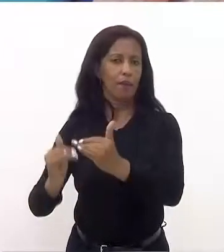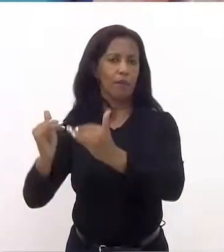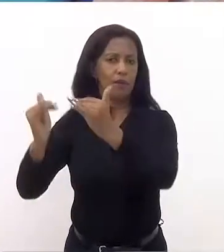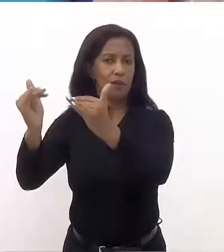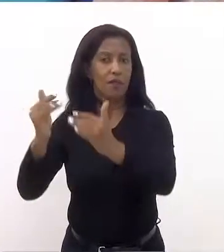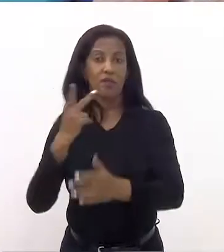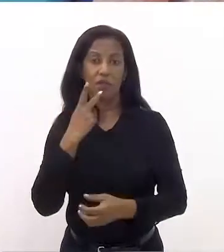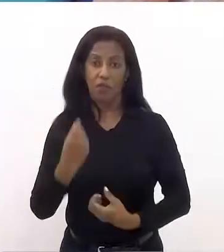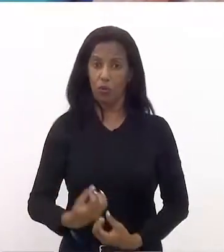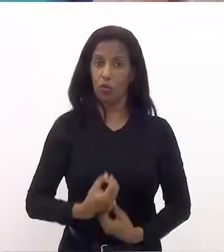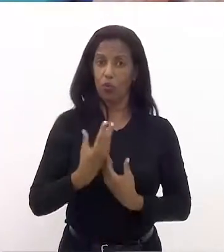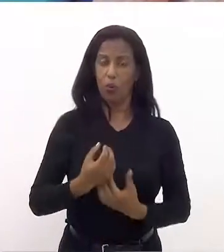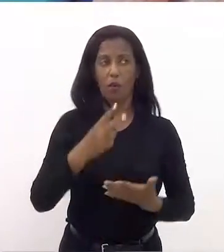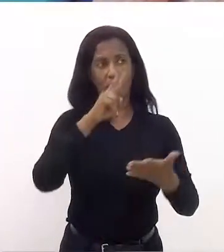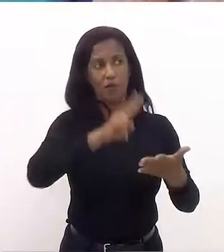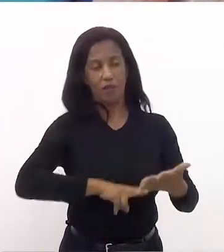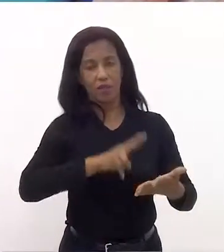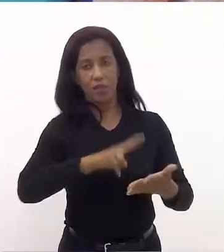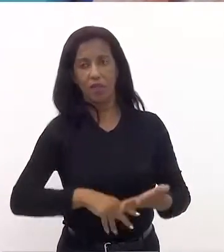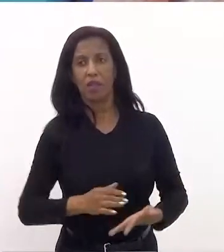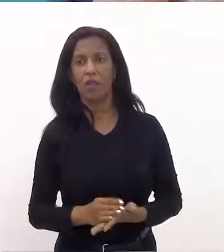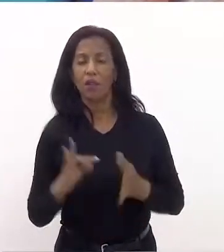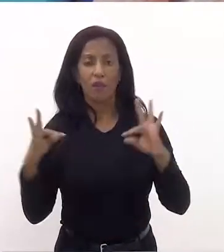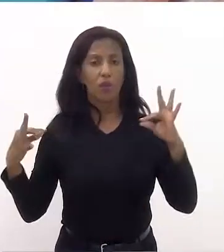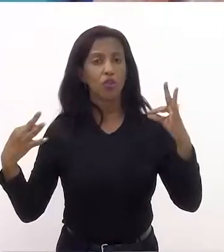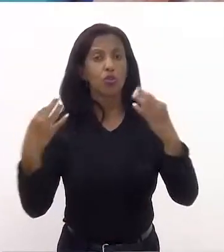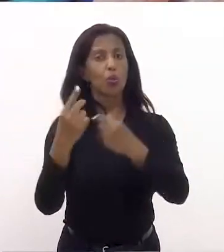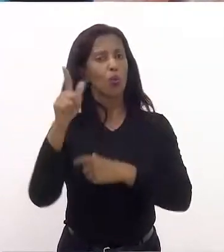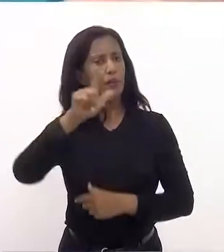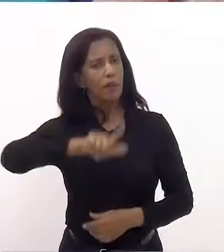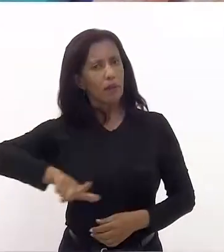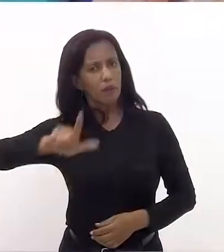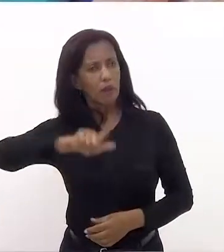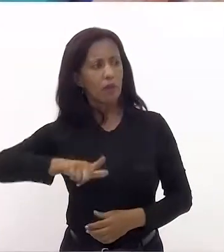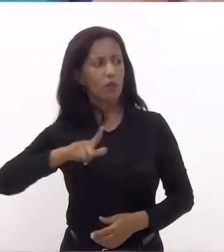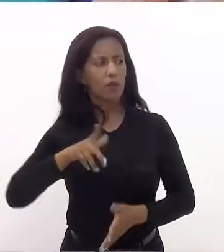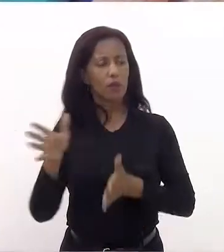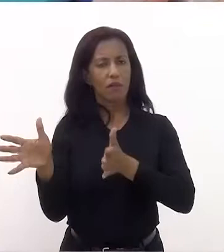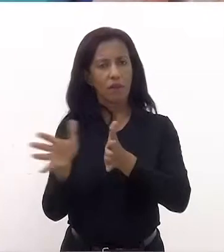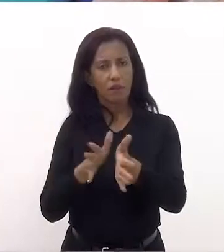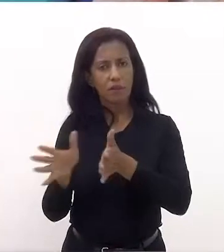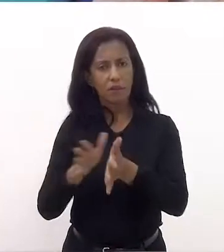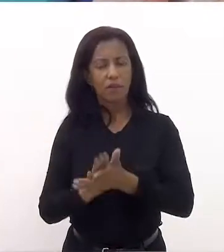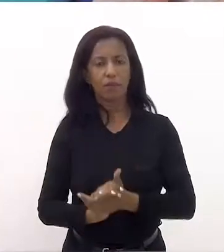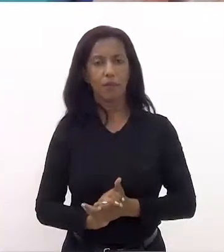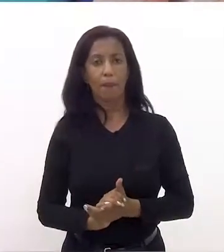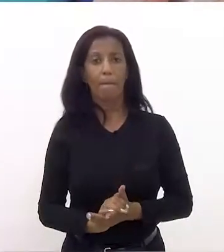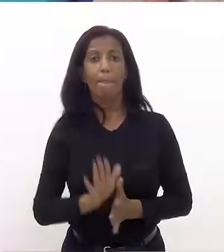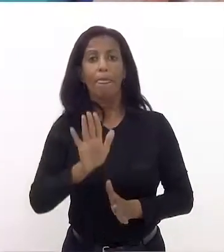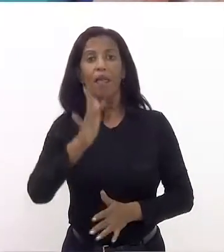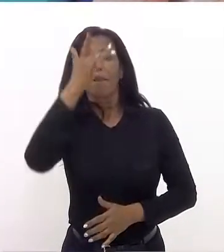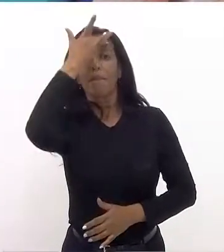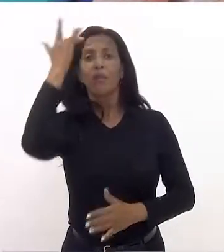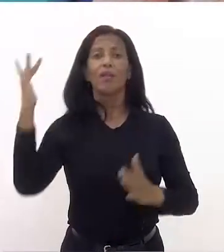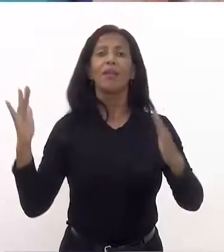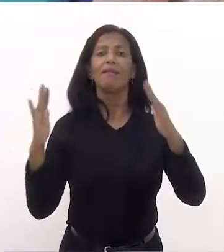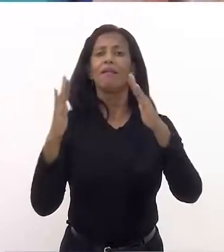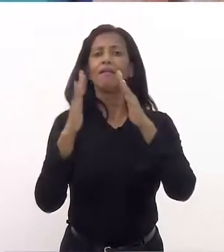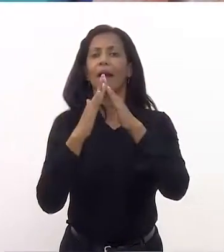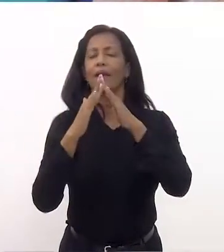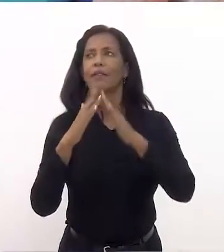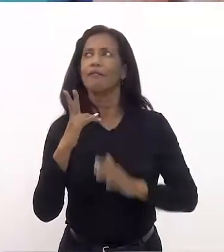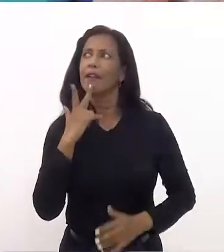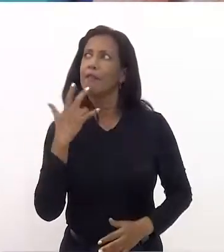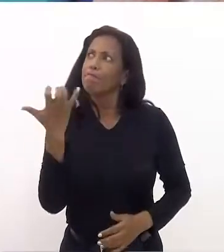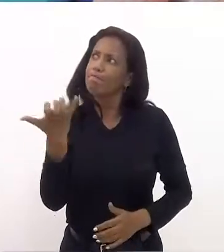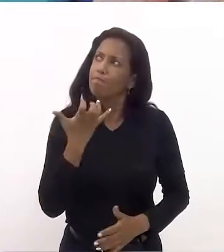desse amadurecimento. Você falou dos poemas que você leu, toda a literatura que você teve acesso. Mas para o pessoal que está em casa e